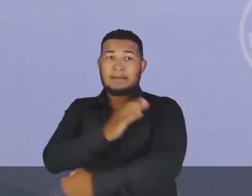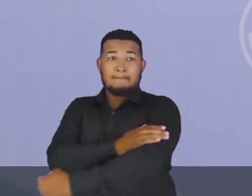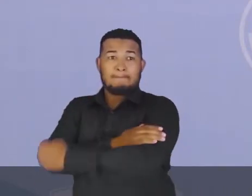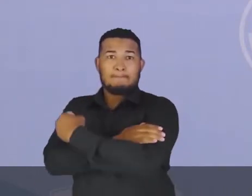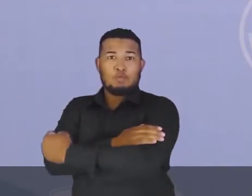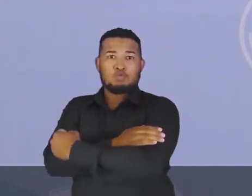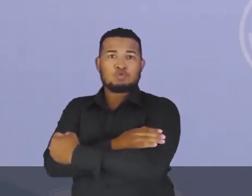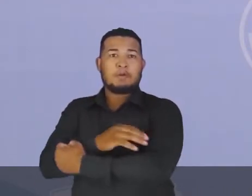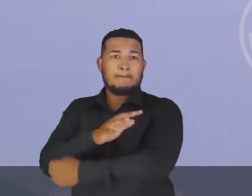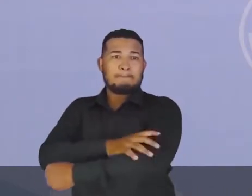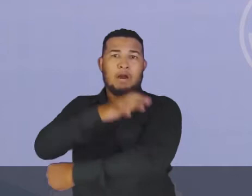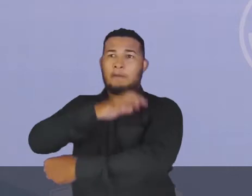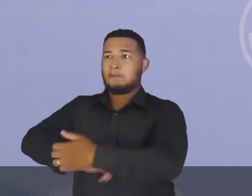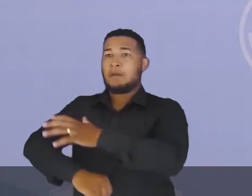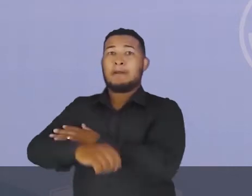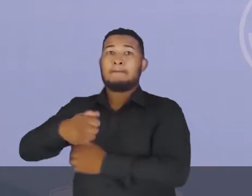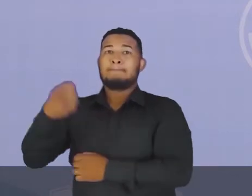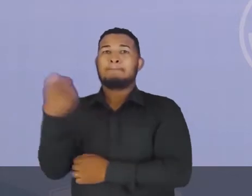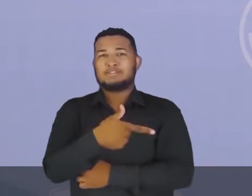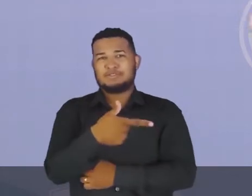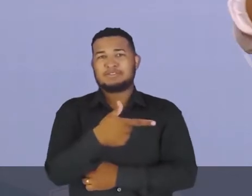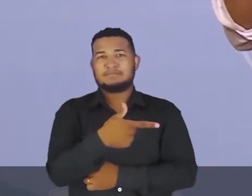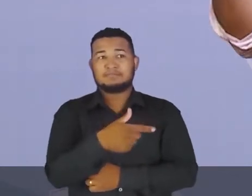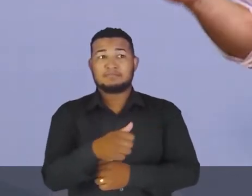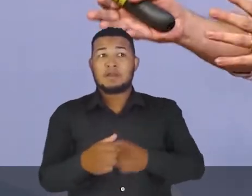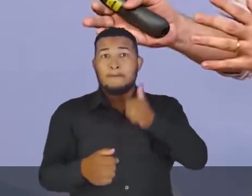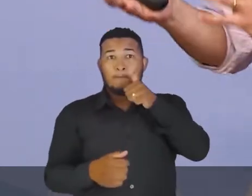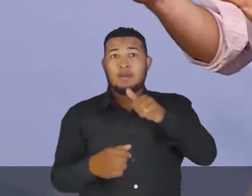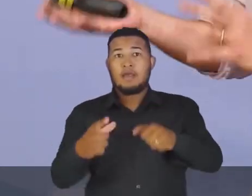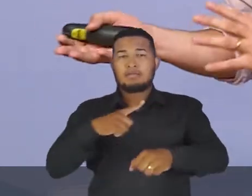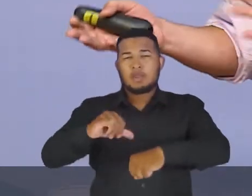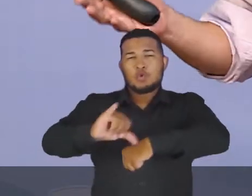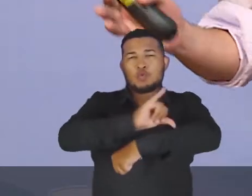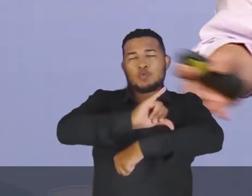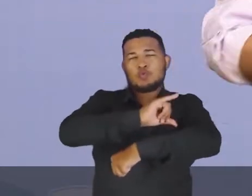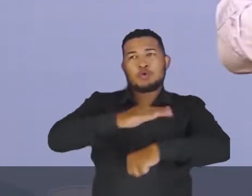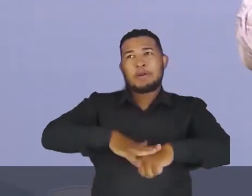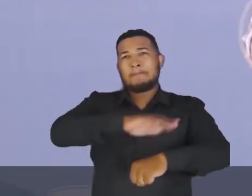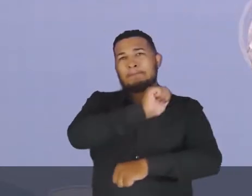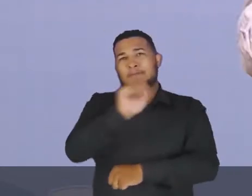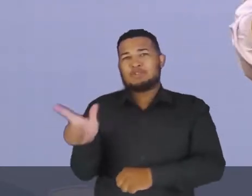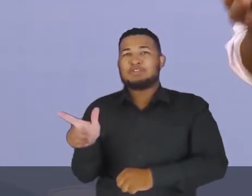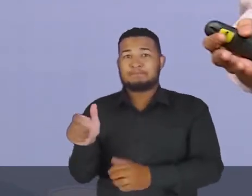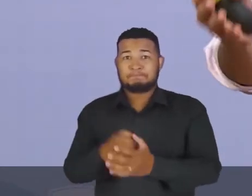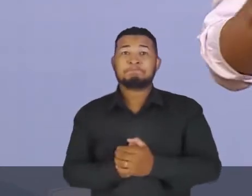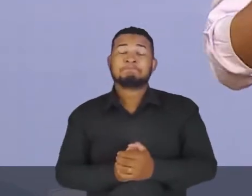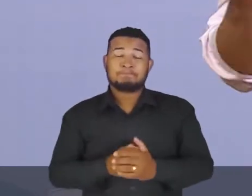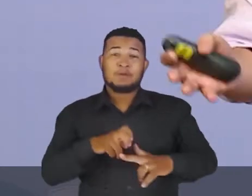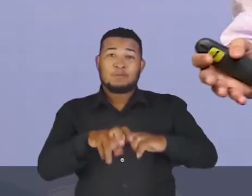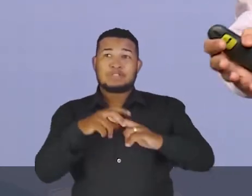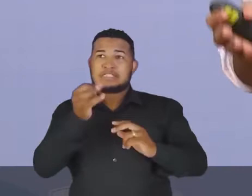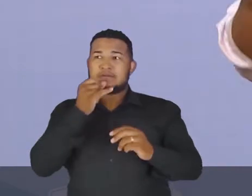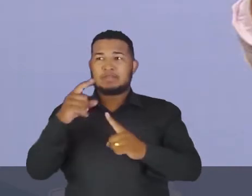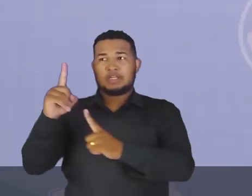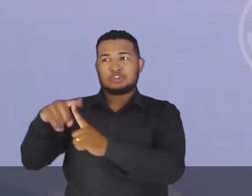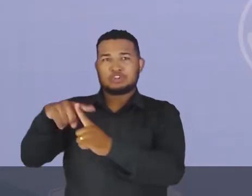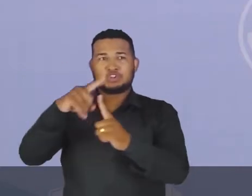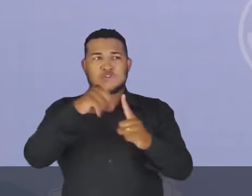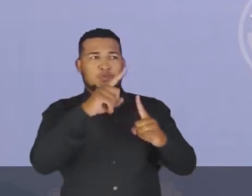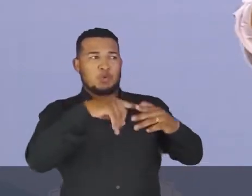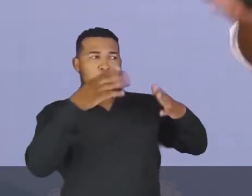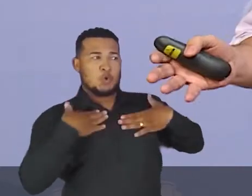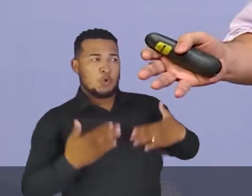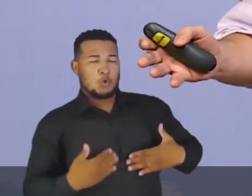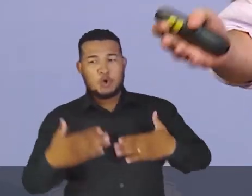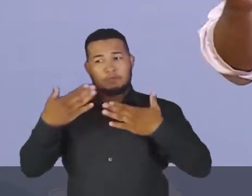muscular, certo? E a mulher tem uma proporção maior de tecido gorduroso. É isso que determina a diferença corporal típica do corpo